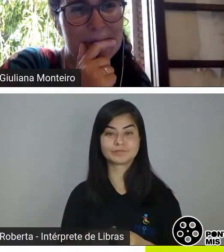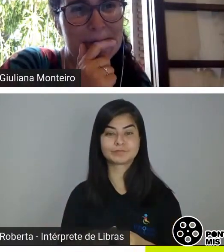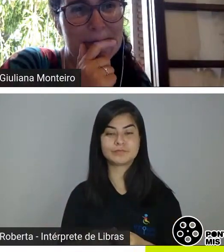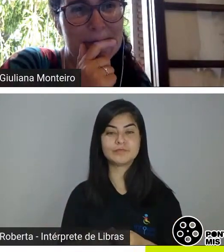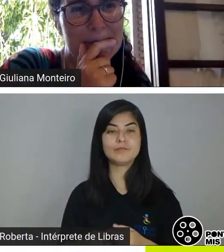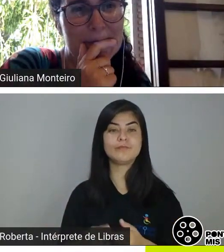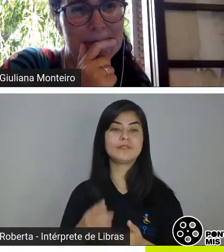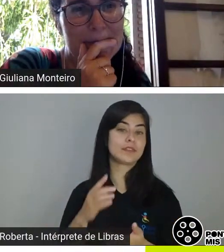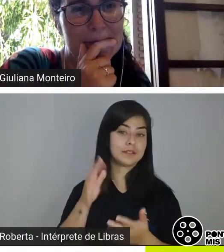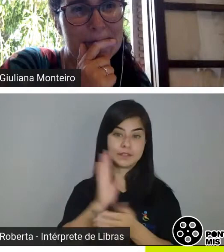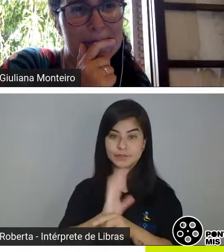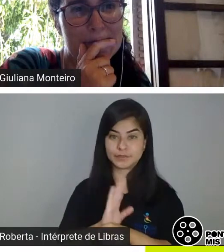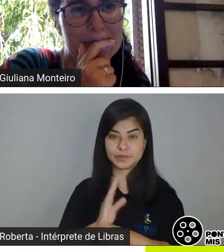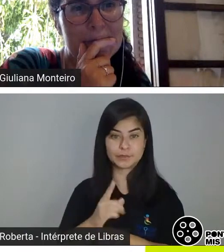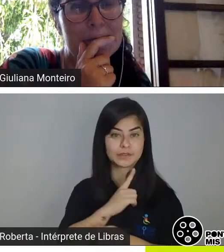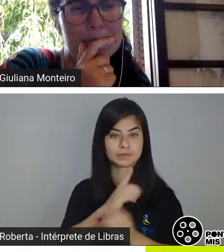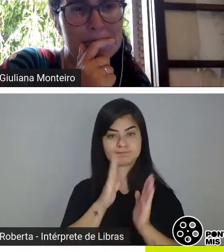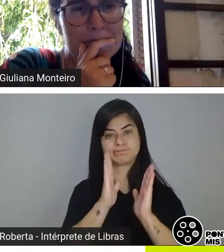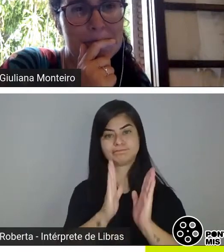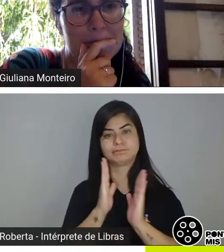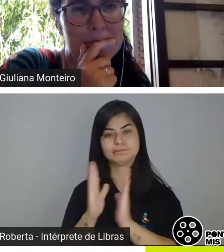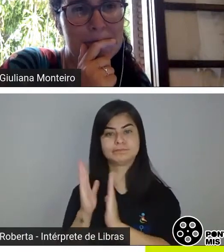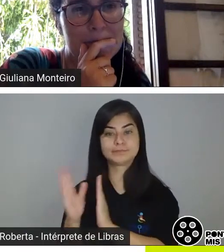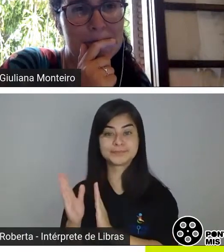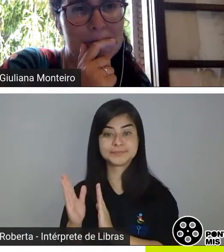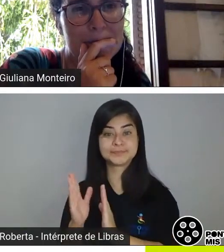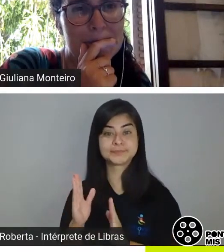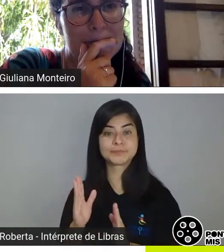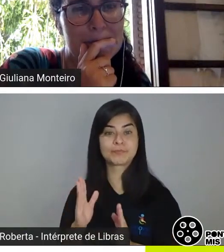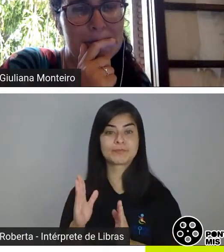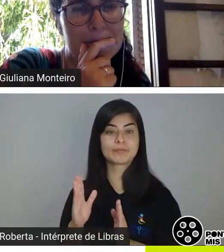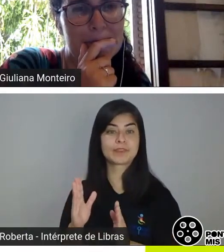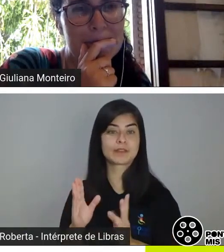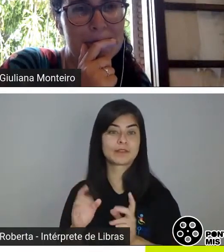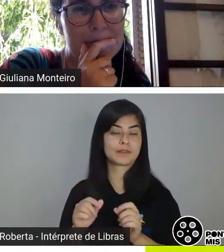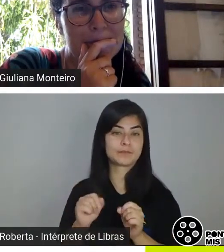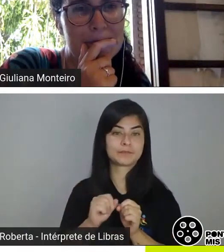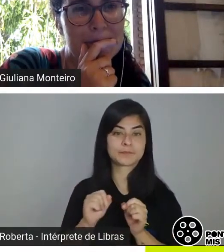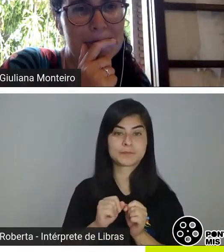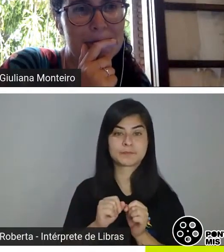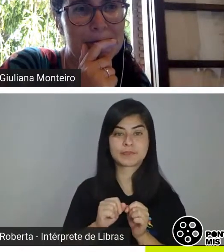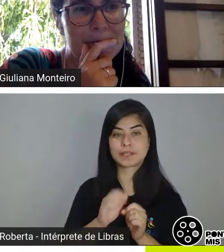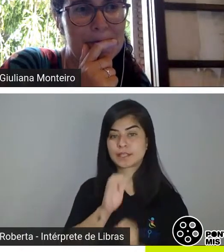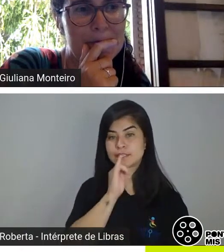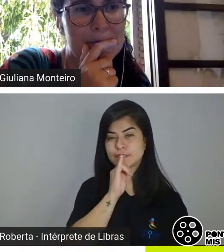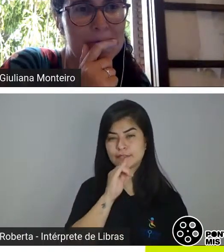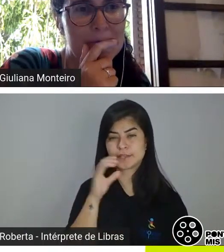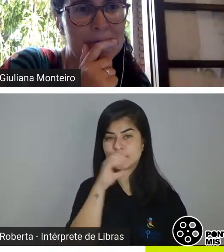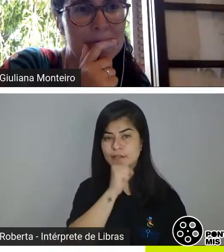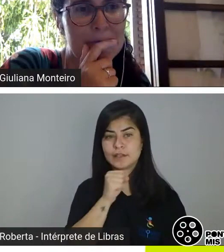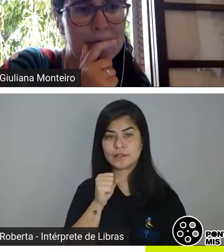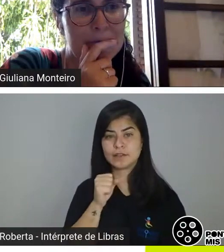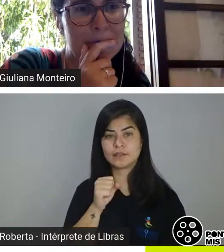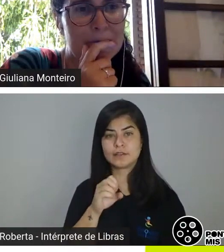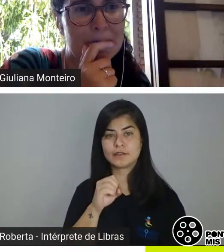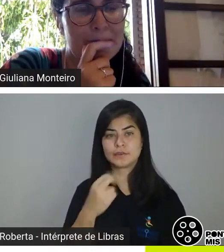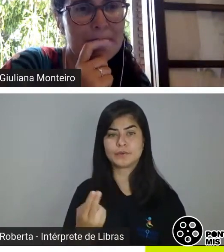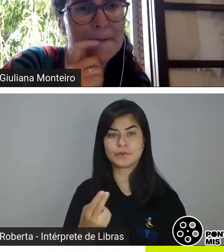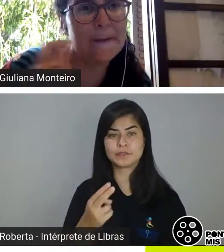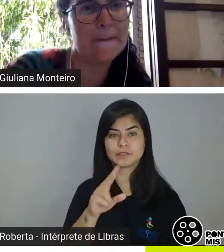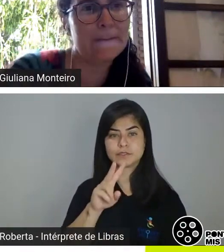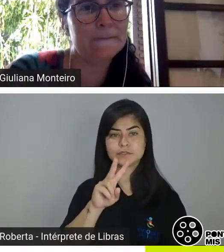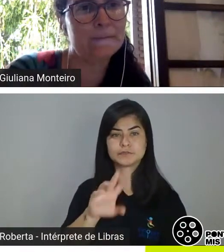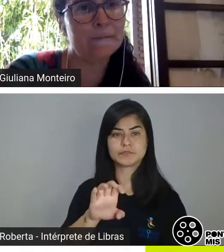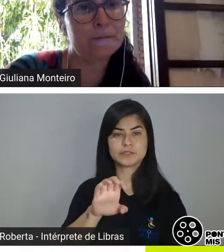Cada filme, então, tem uma decupagem. Se eu faço... Houve uma vez, dois verões... Vou dar alguns exemplos rápidos, assim. Houve uma vez, dois verões, meu primeiro